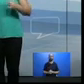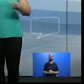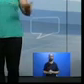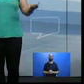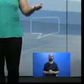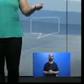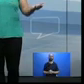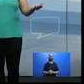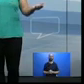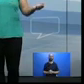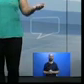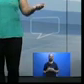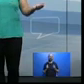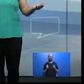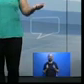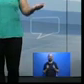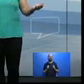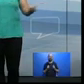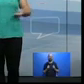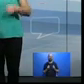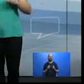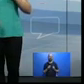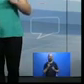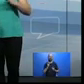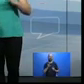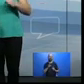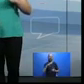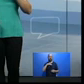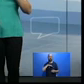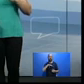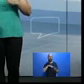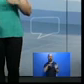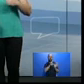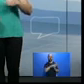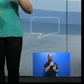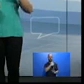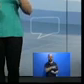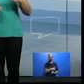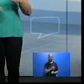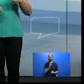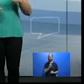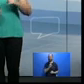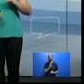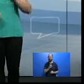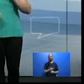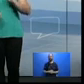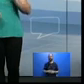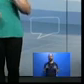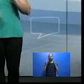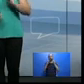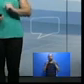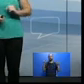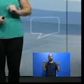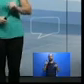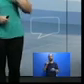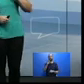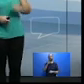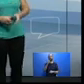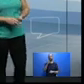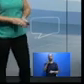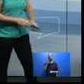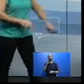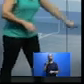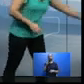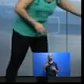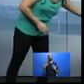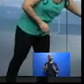recém-descobertas. Falou, como assim vai ser só de Portugal? E aí, gente, tem uma frase célebre do rei Francisco I.